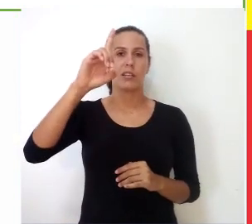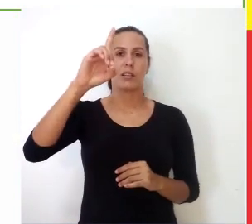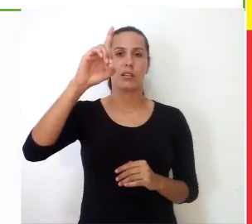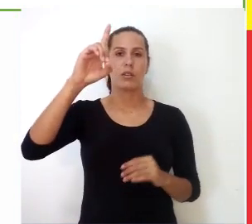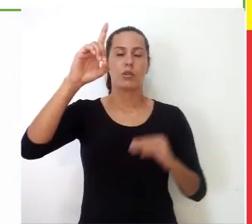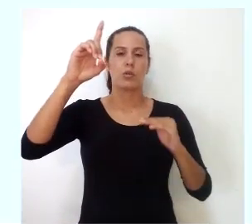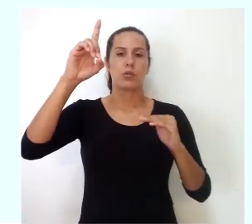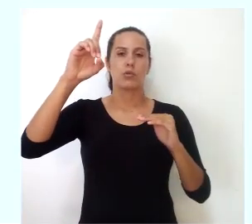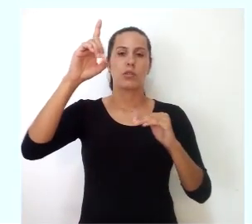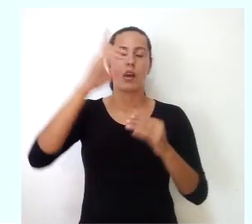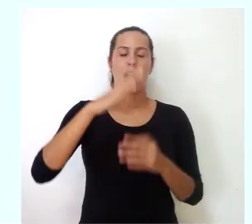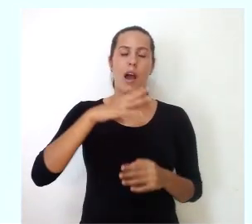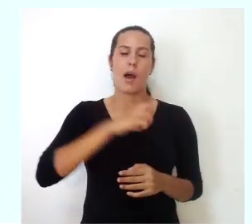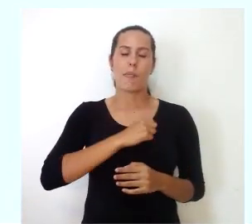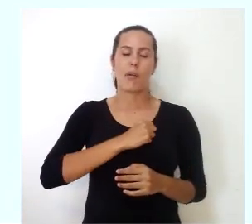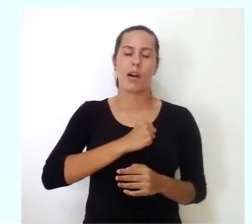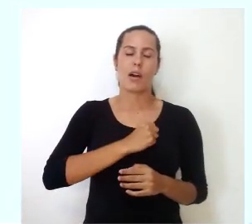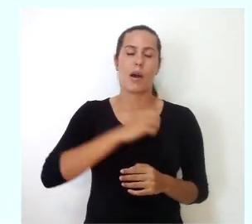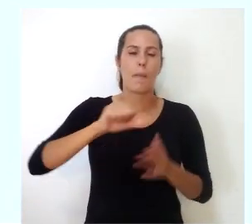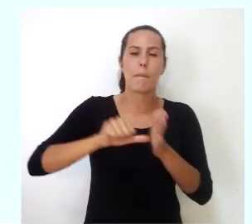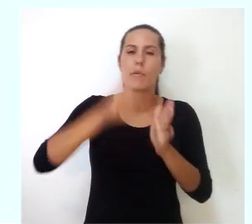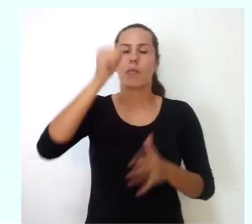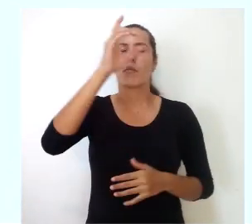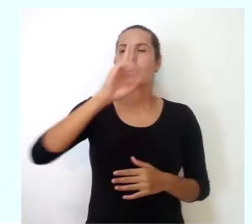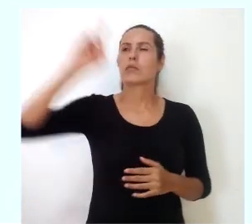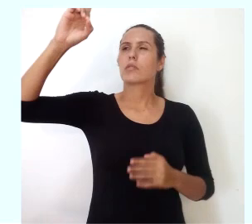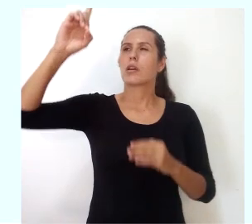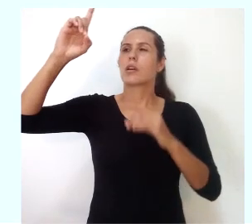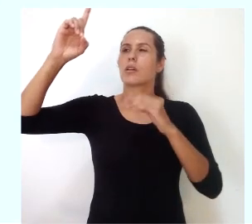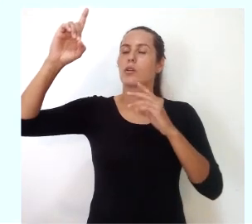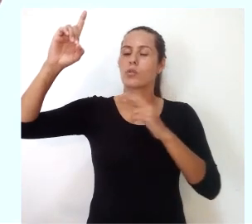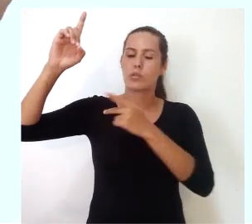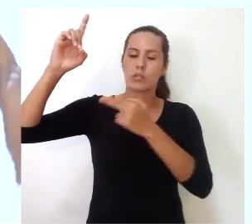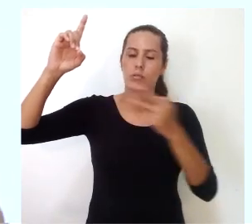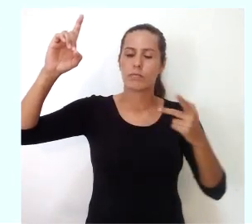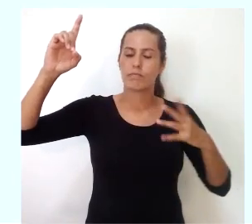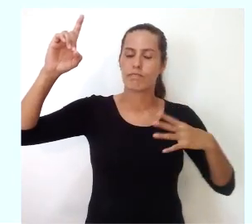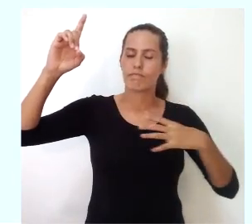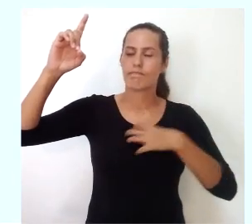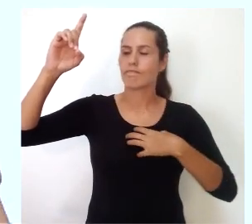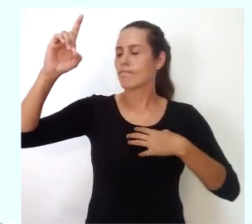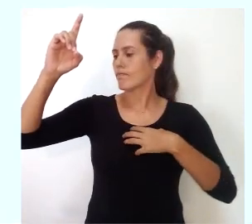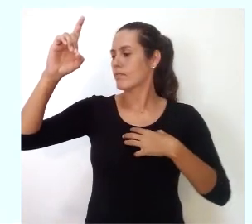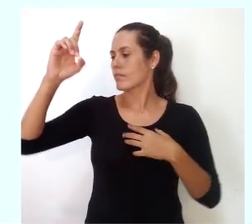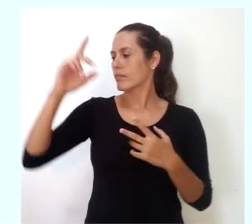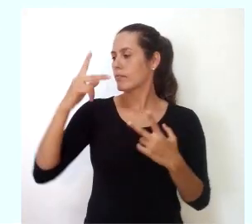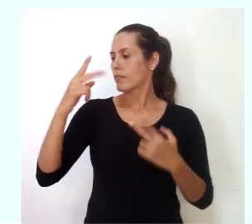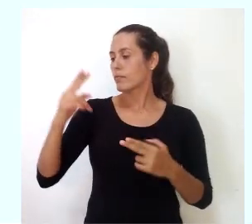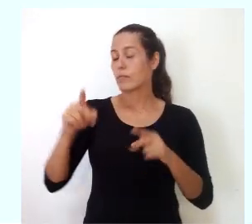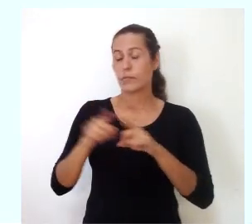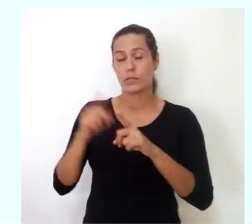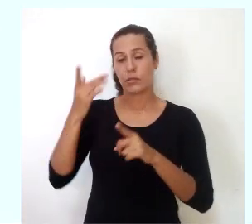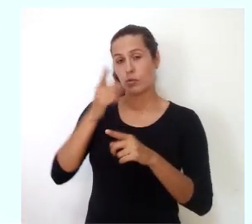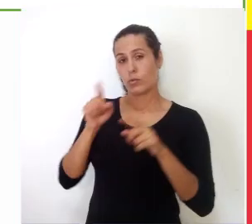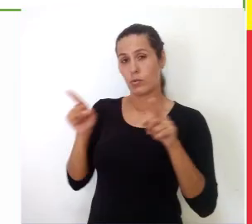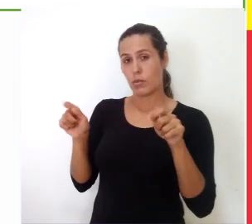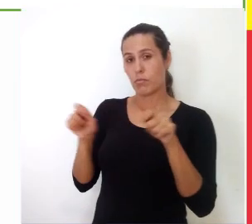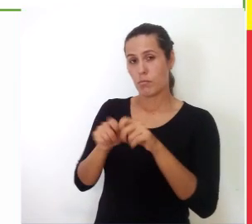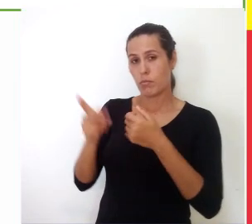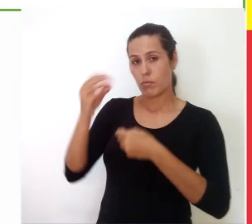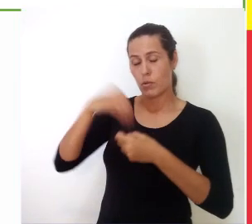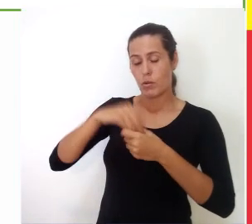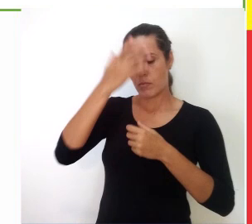é uma conduta ética do cristão, daqueles que seguem a Jesus de Nazaré, certo? Nós temos aqui